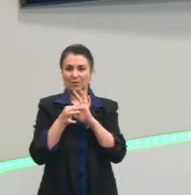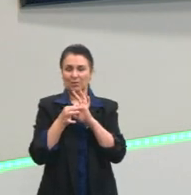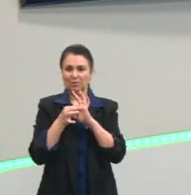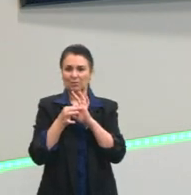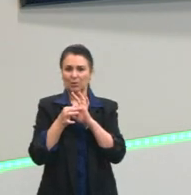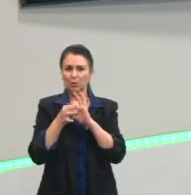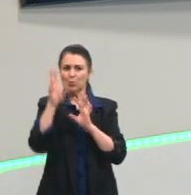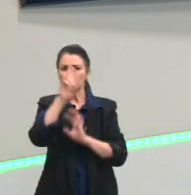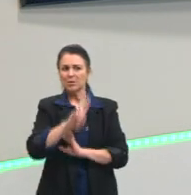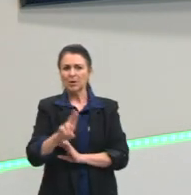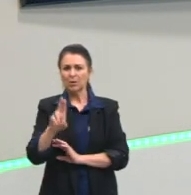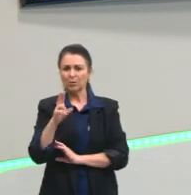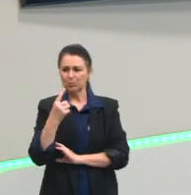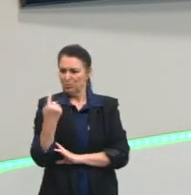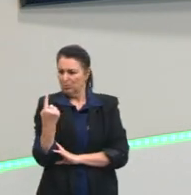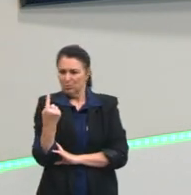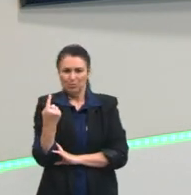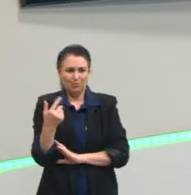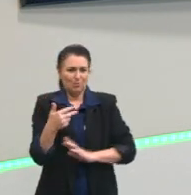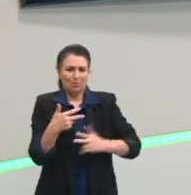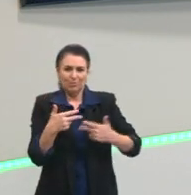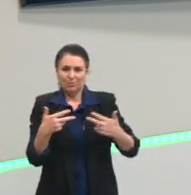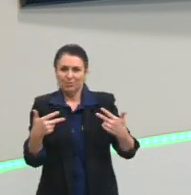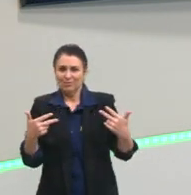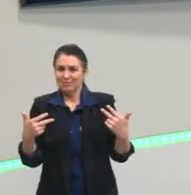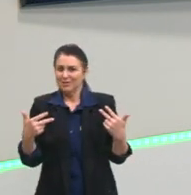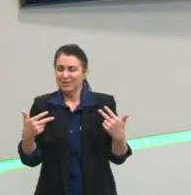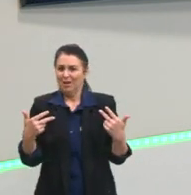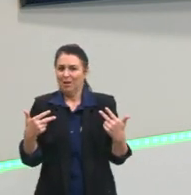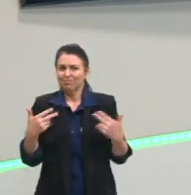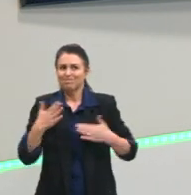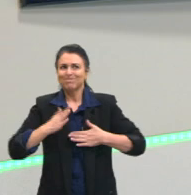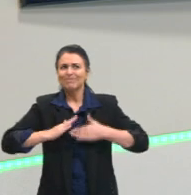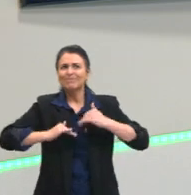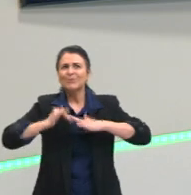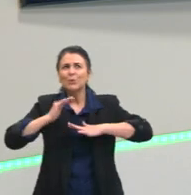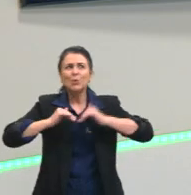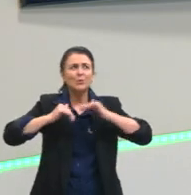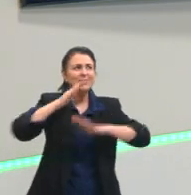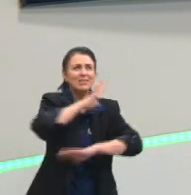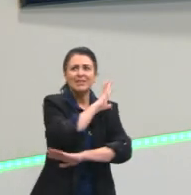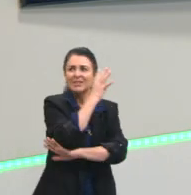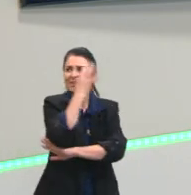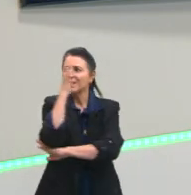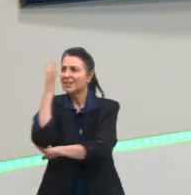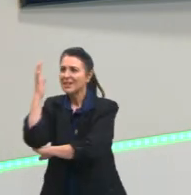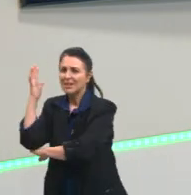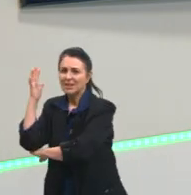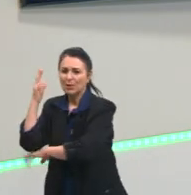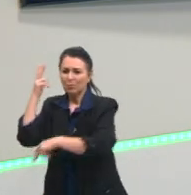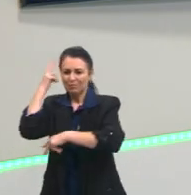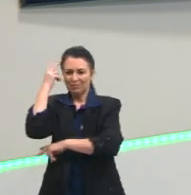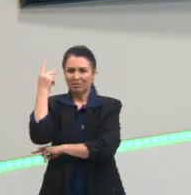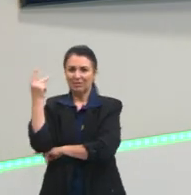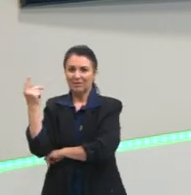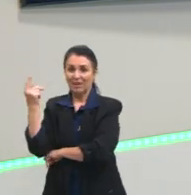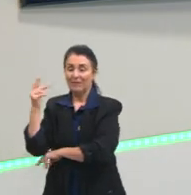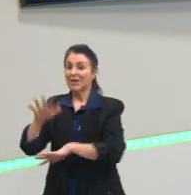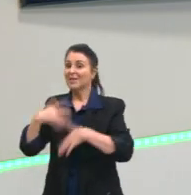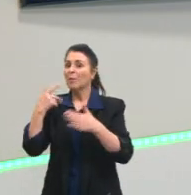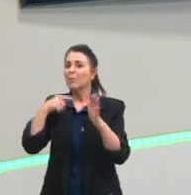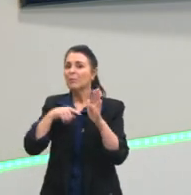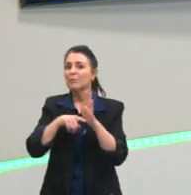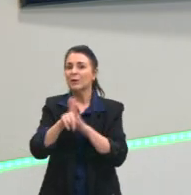partir de um elemento né tivesse reconstruir se toda natureza Então essa pergunta Inicial lá né a